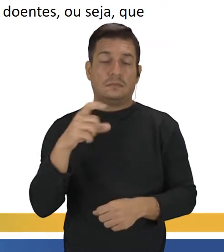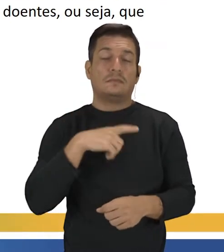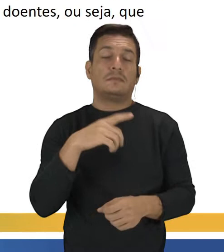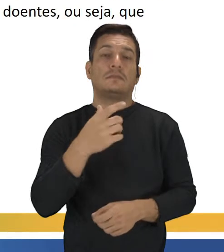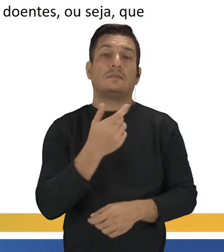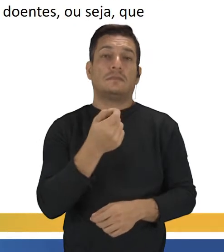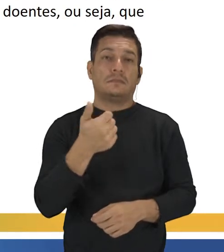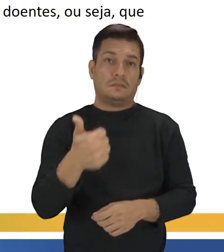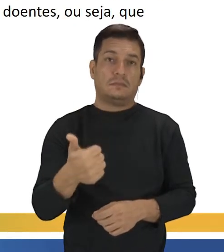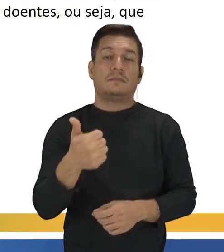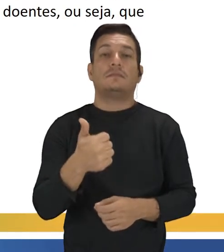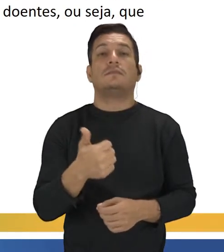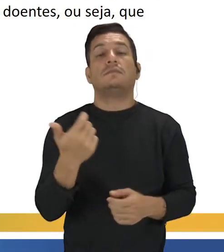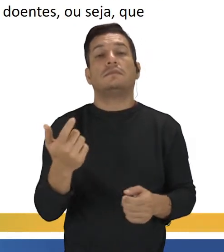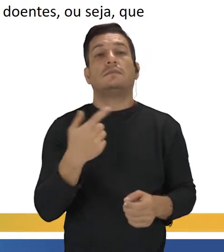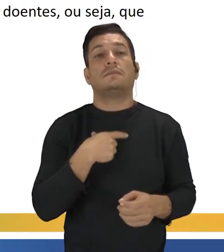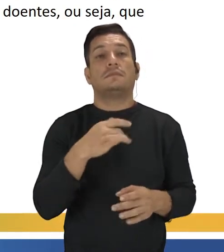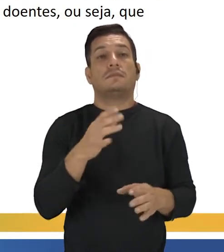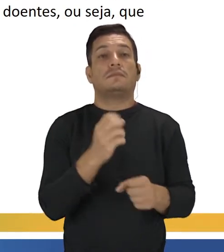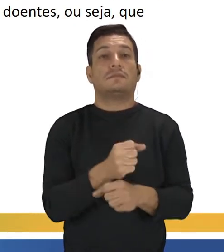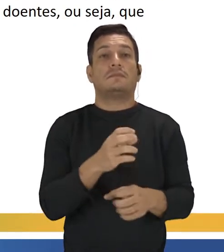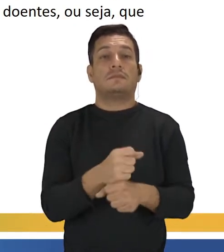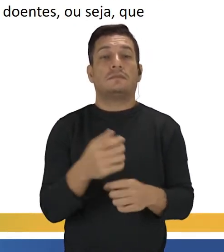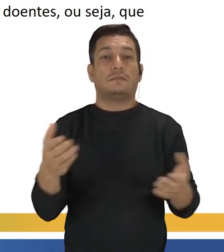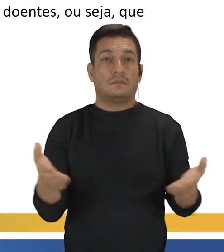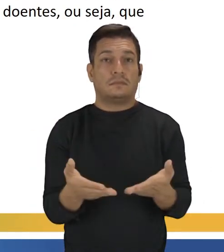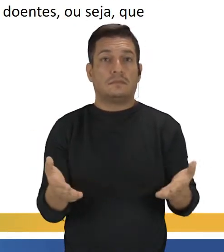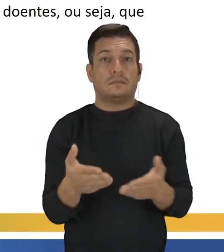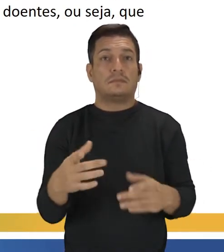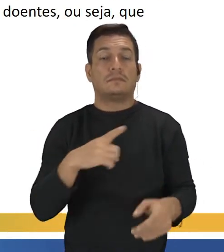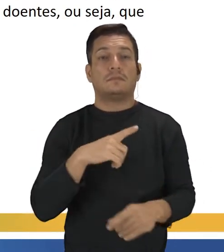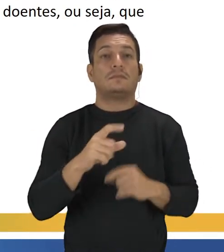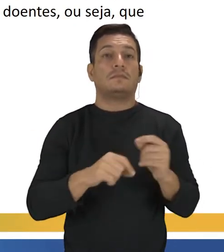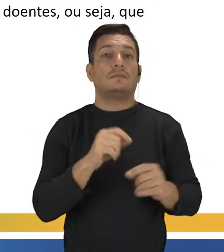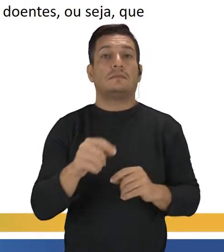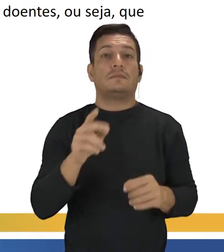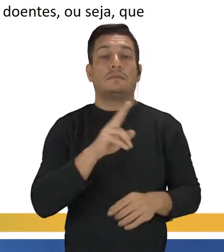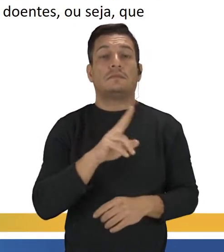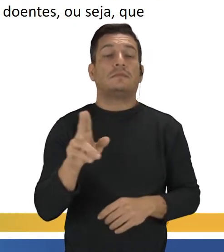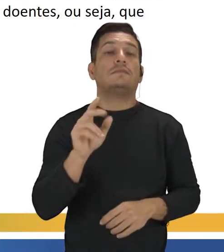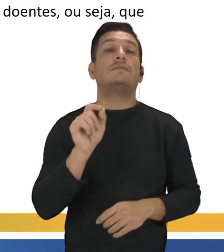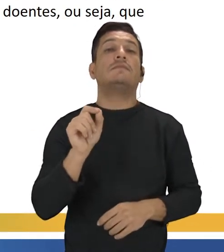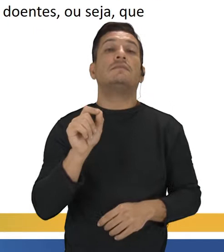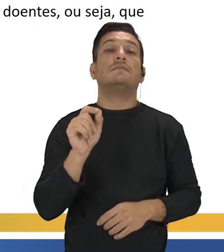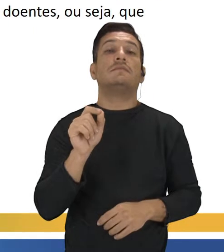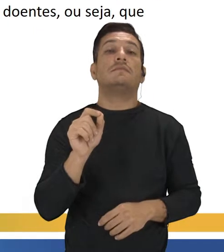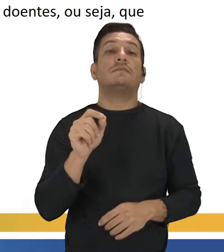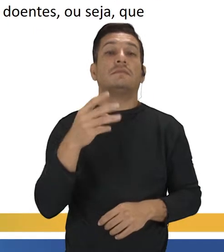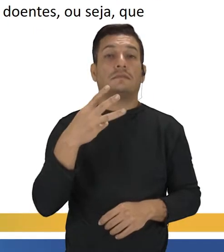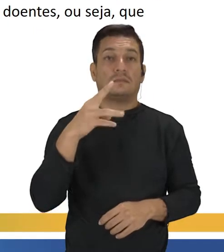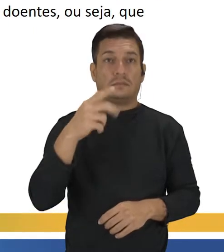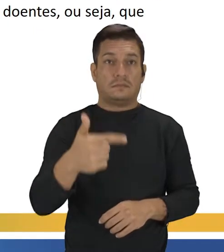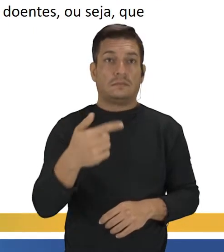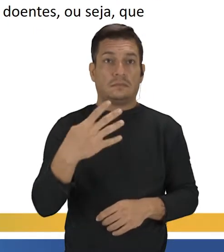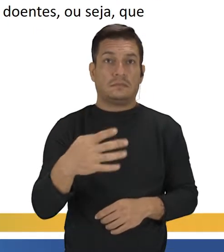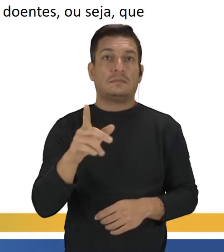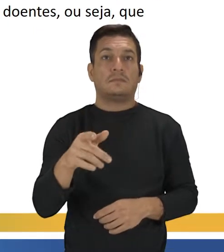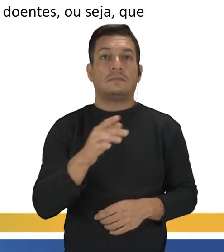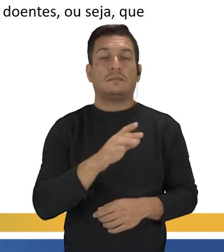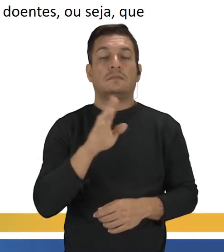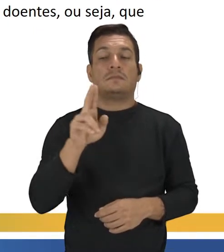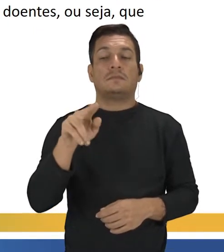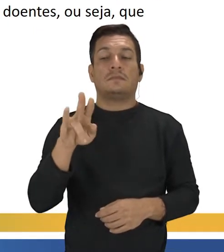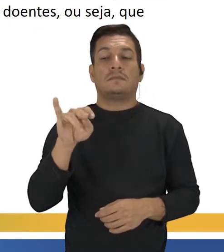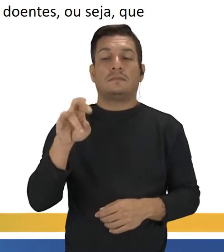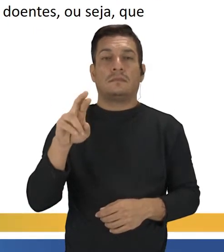201, tá? Então, se eu somar tudo isso aqui agora, eu vou ter o que a gente chama de 324, que é o meu